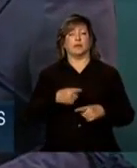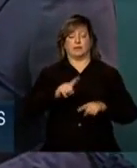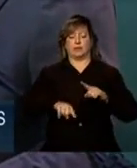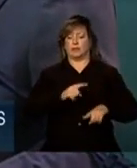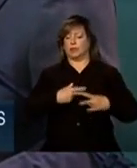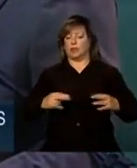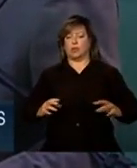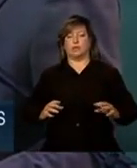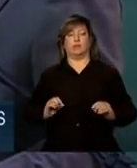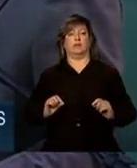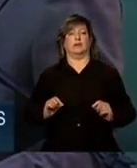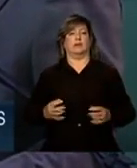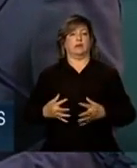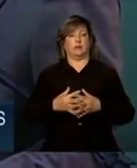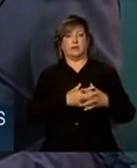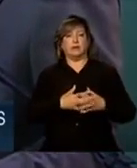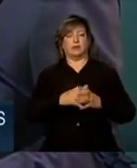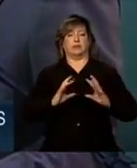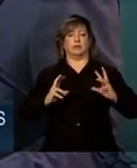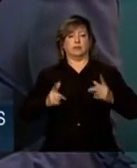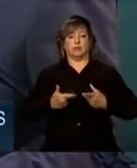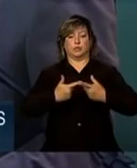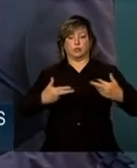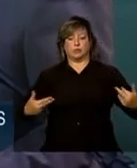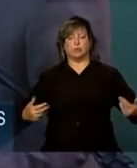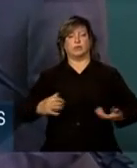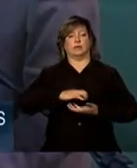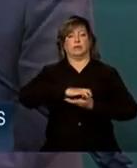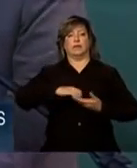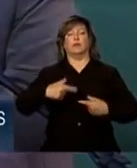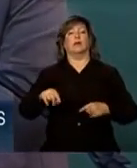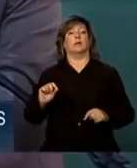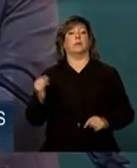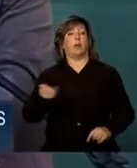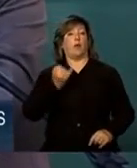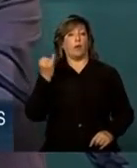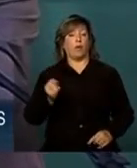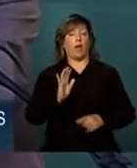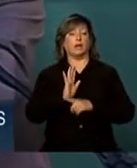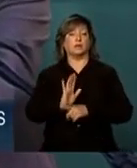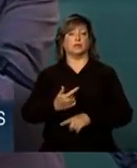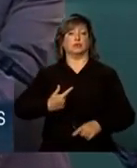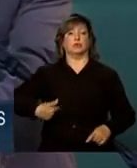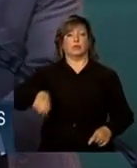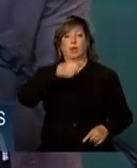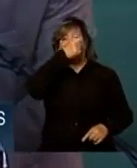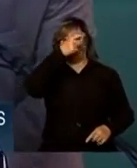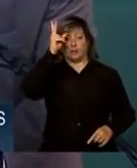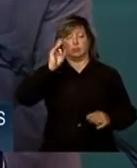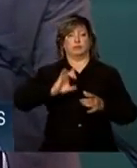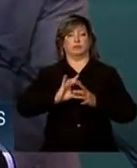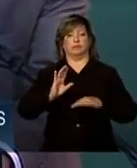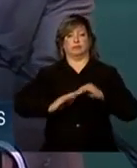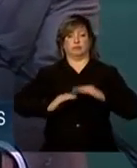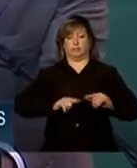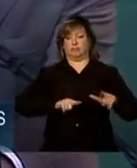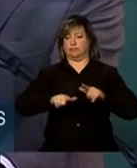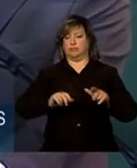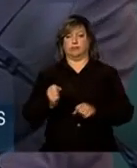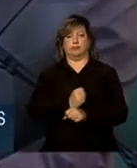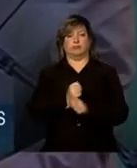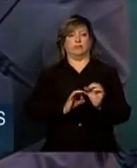equipamentos importantes para a autonomia das nossas prefeituras e também